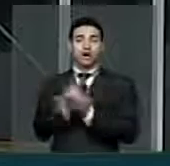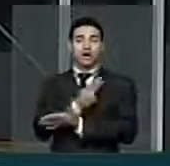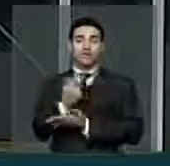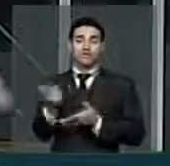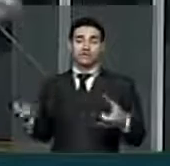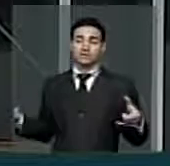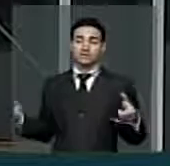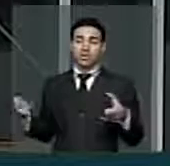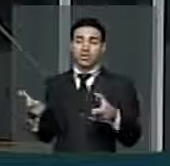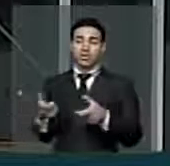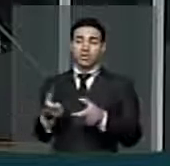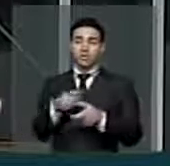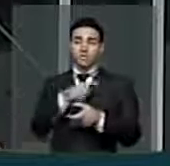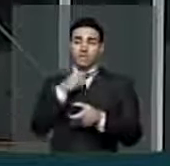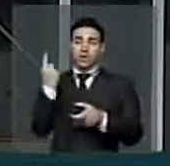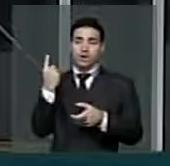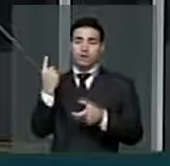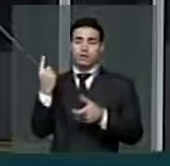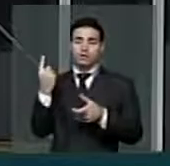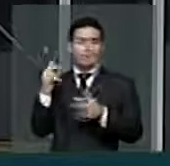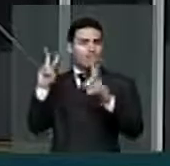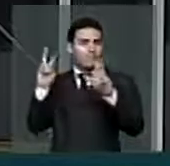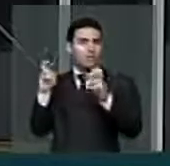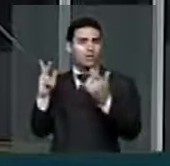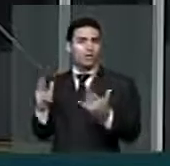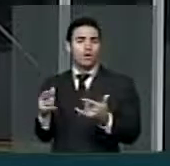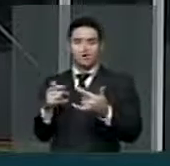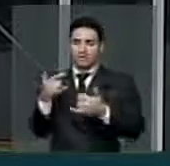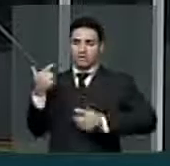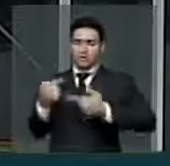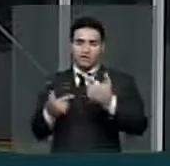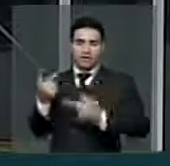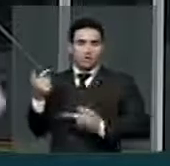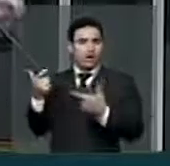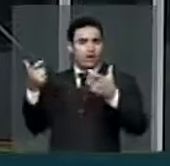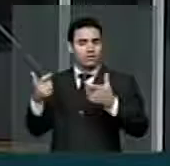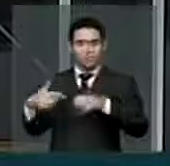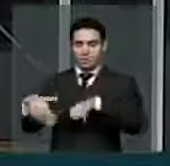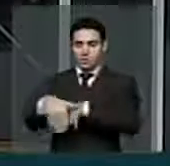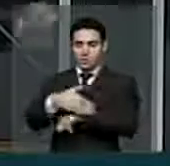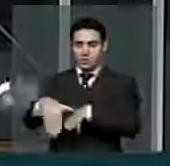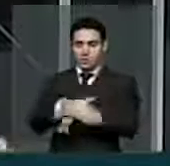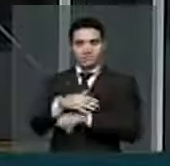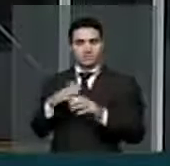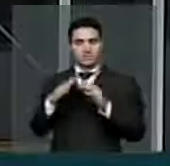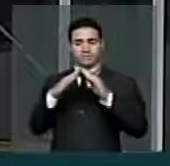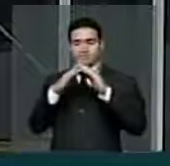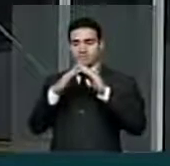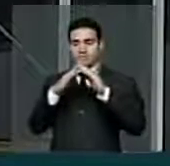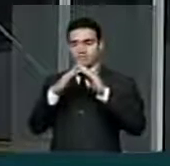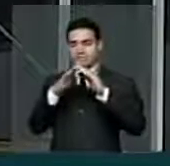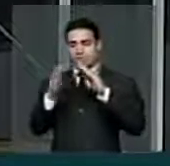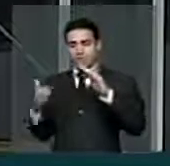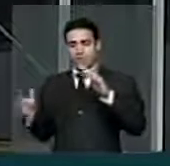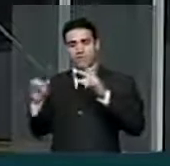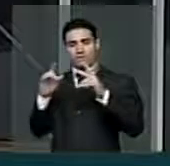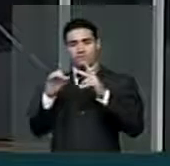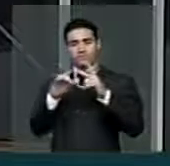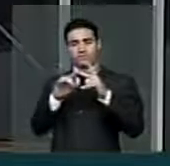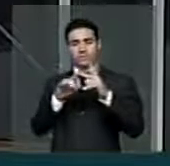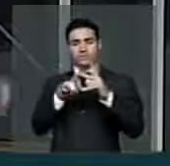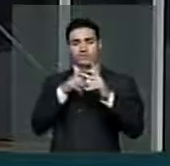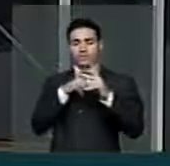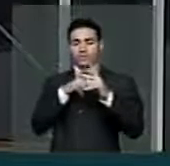guerra, na guerra das ruas, na guerra nos morros, nos centros urbanos, nas